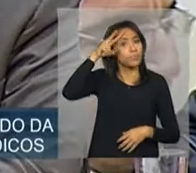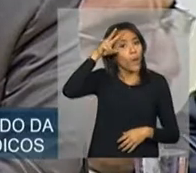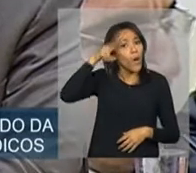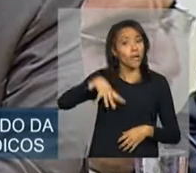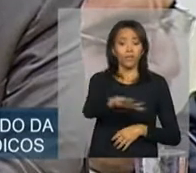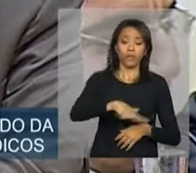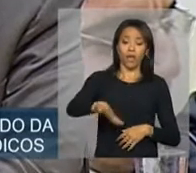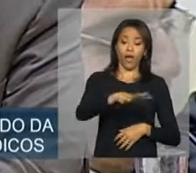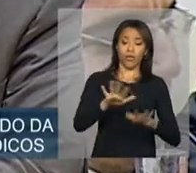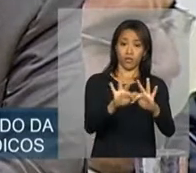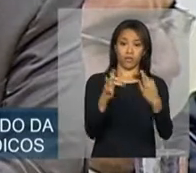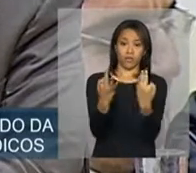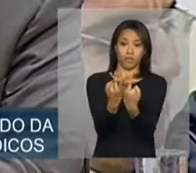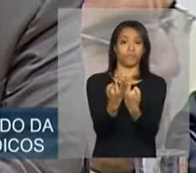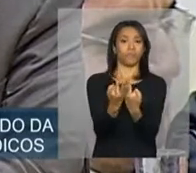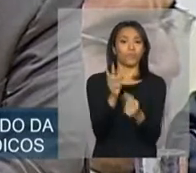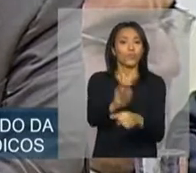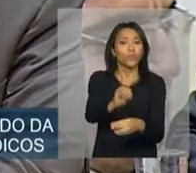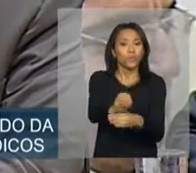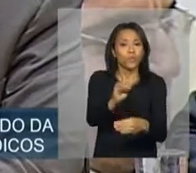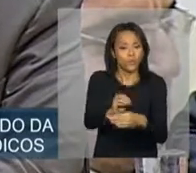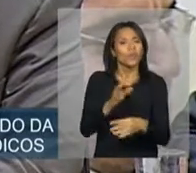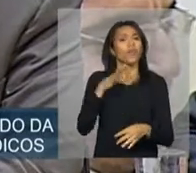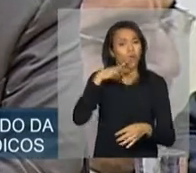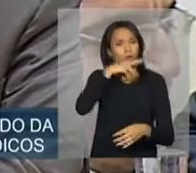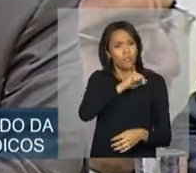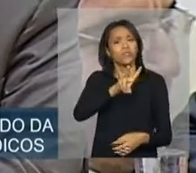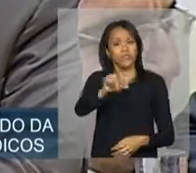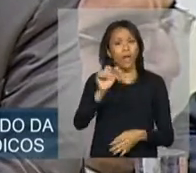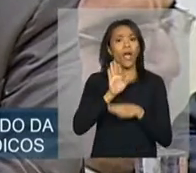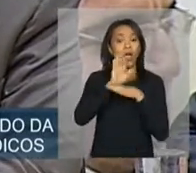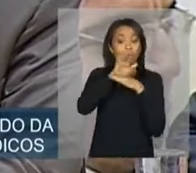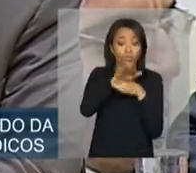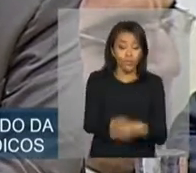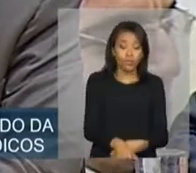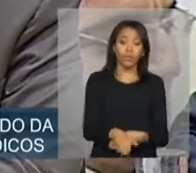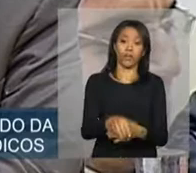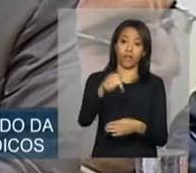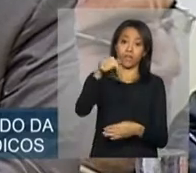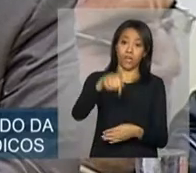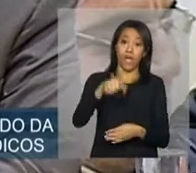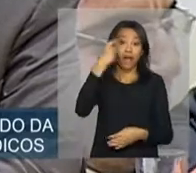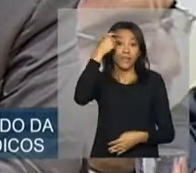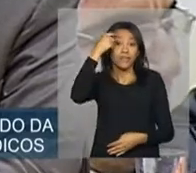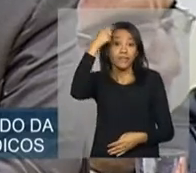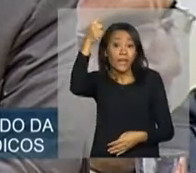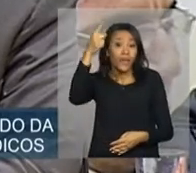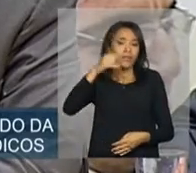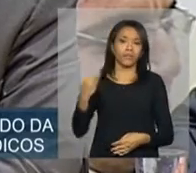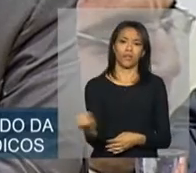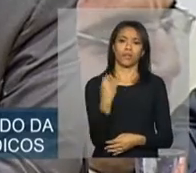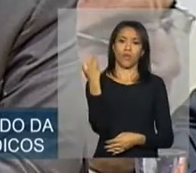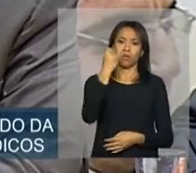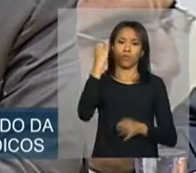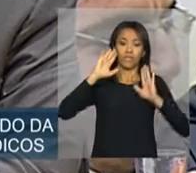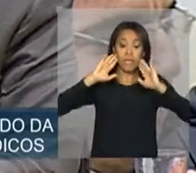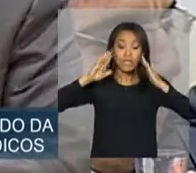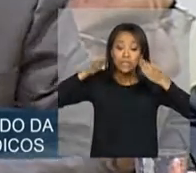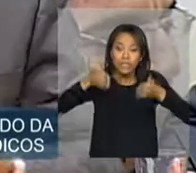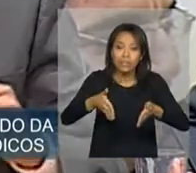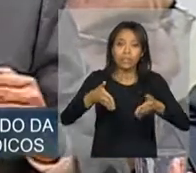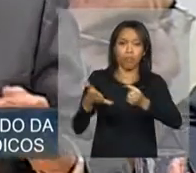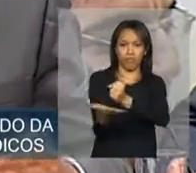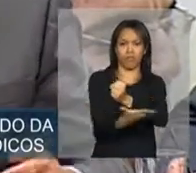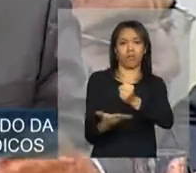vencer na família como era Inglaterra acho que isso vai ajudar a reforçar muito a ideia da importância da atenção básica no